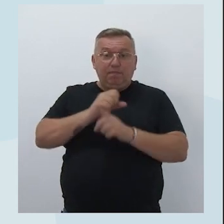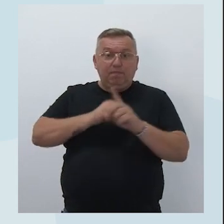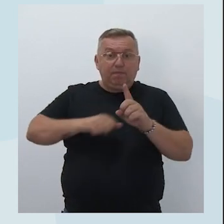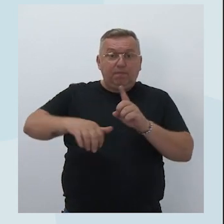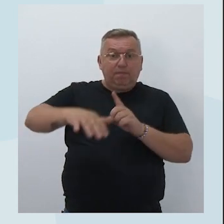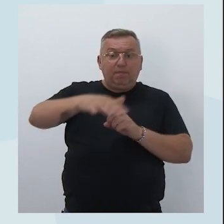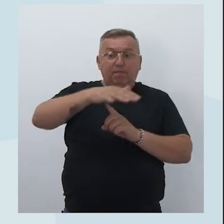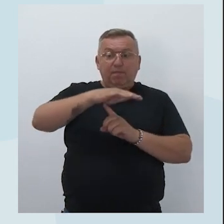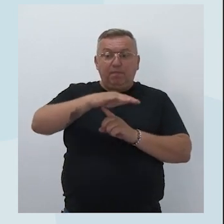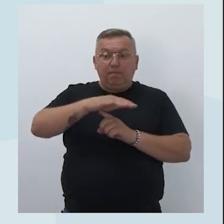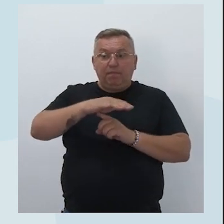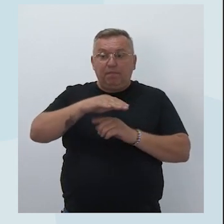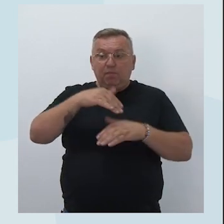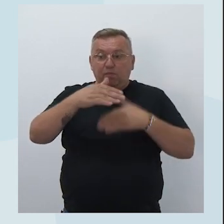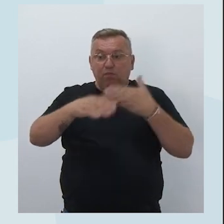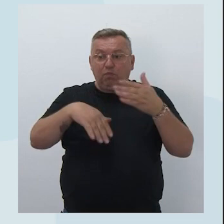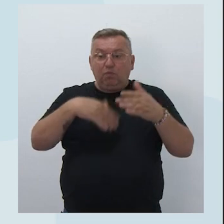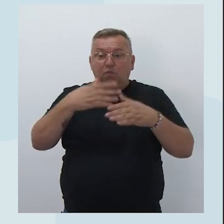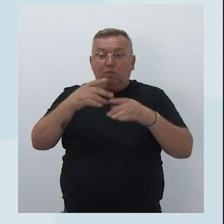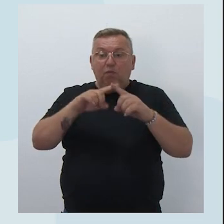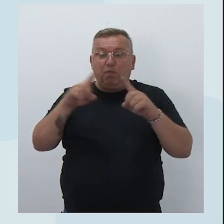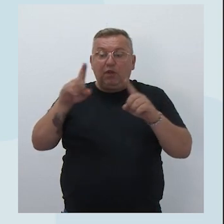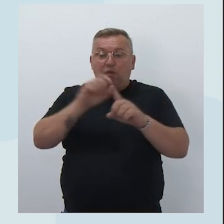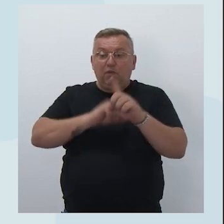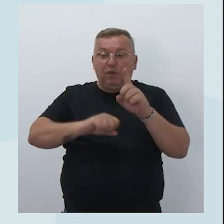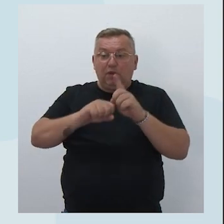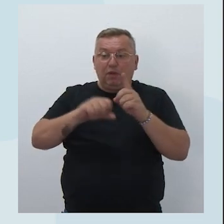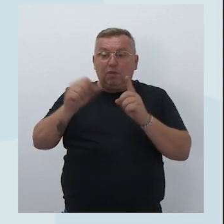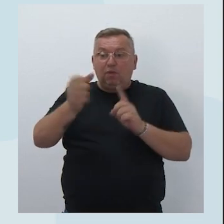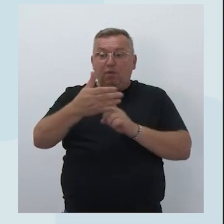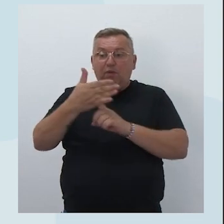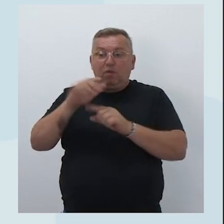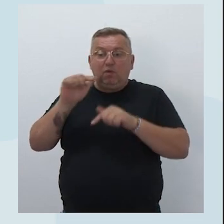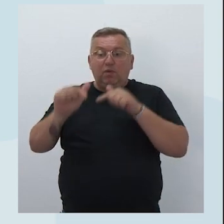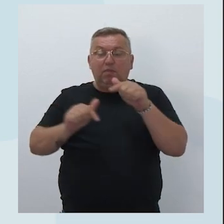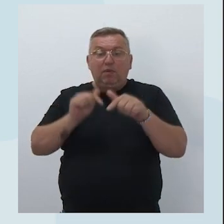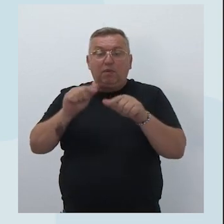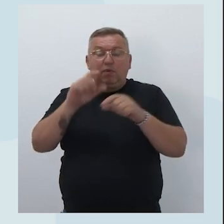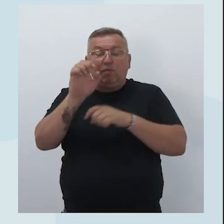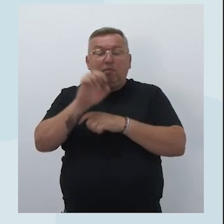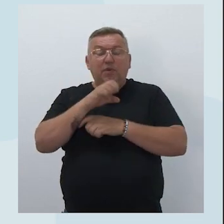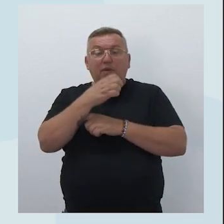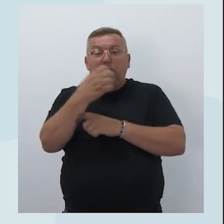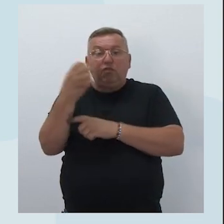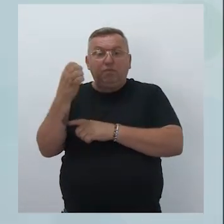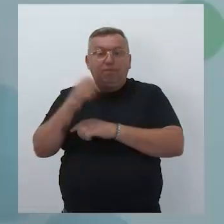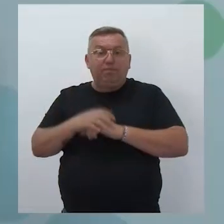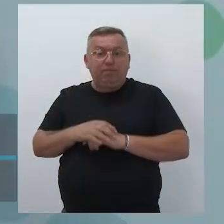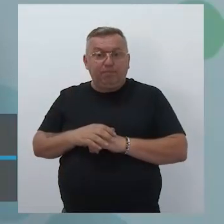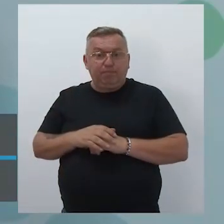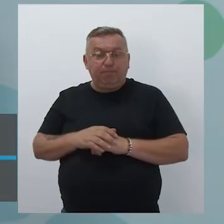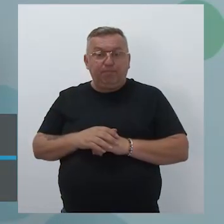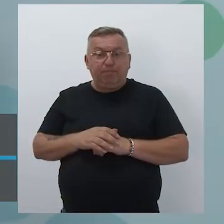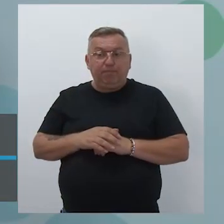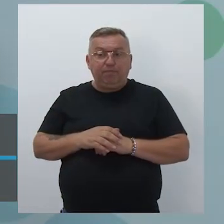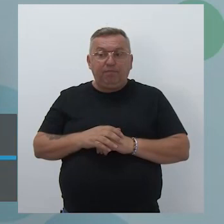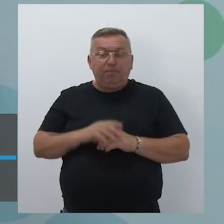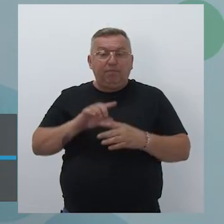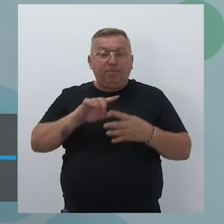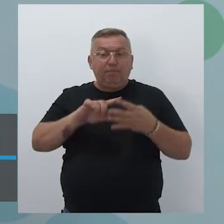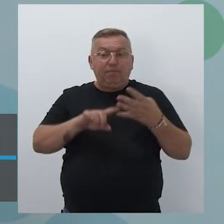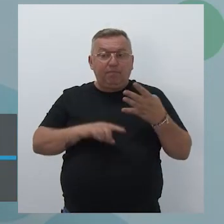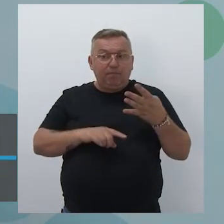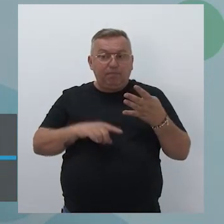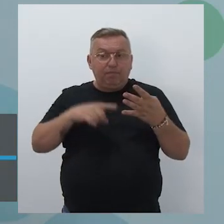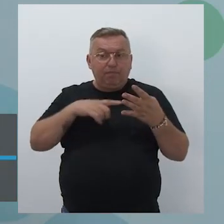sociologia, consequências do progresso para a sociedade, na tecnologia, no trabalho e no meio ambiente. dos quatro componentes de